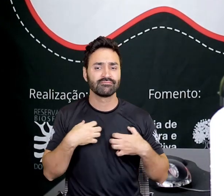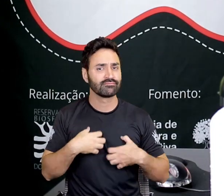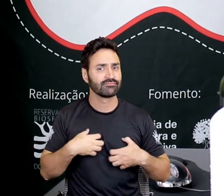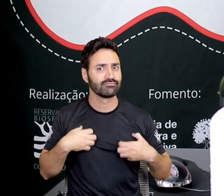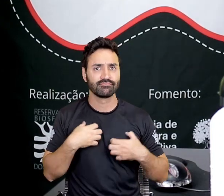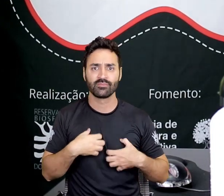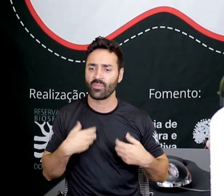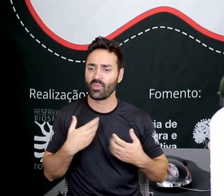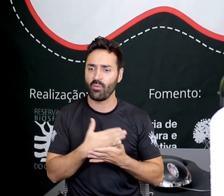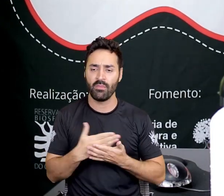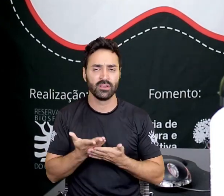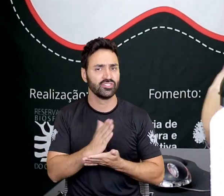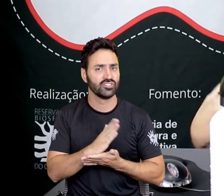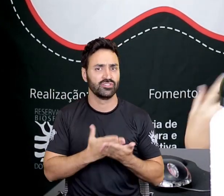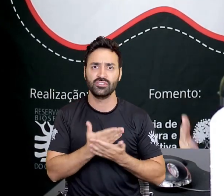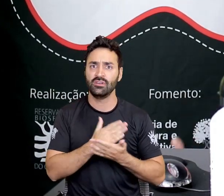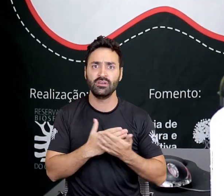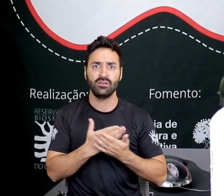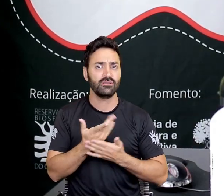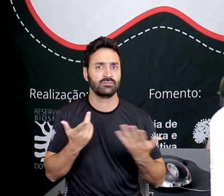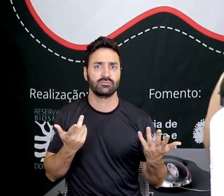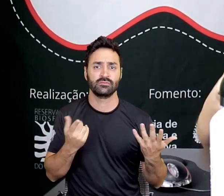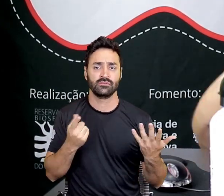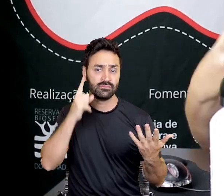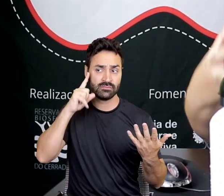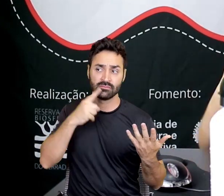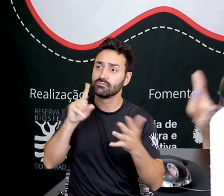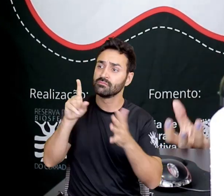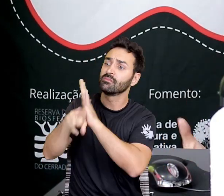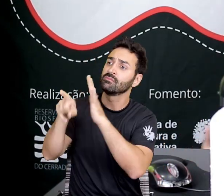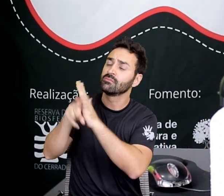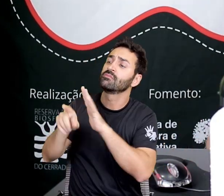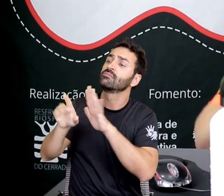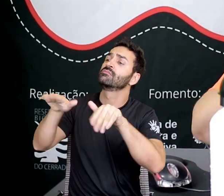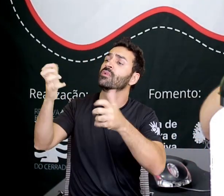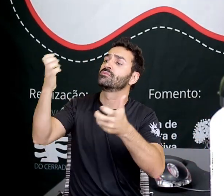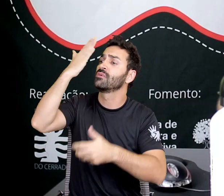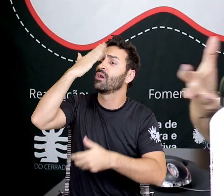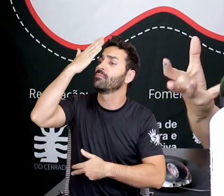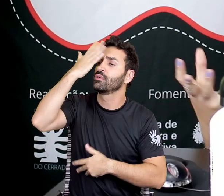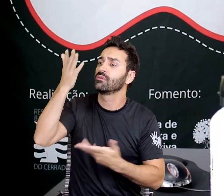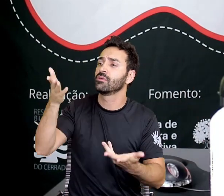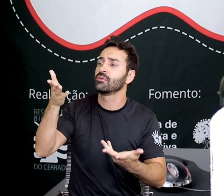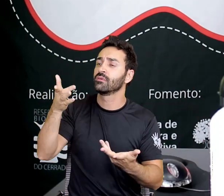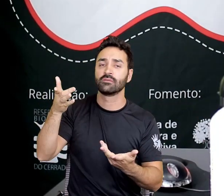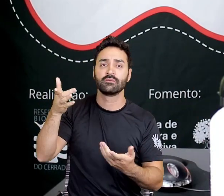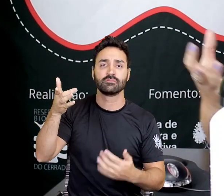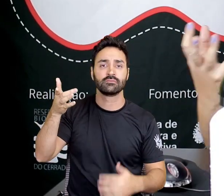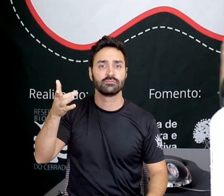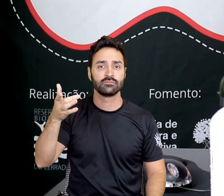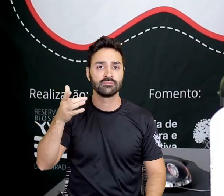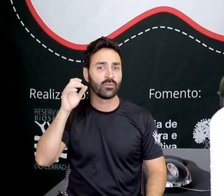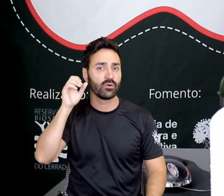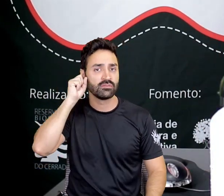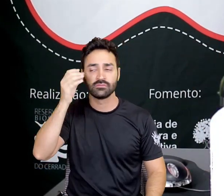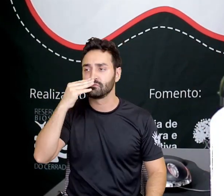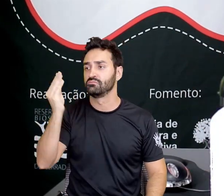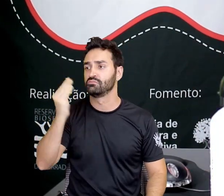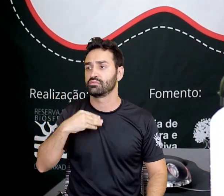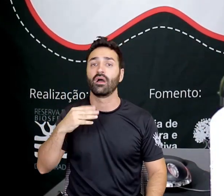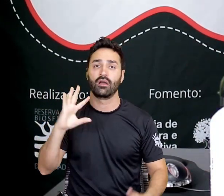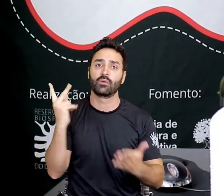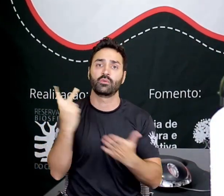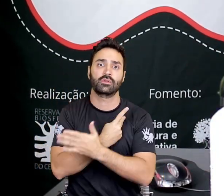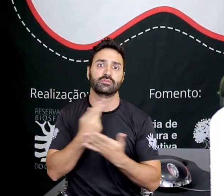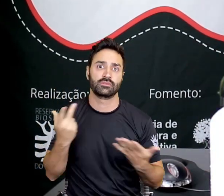intolerância. A pessoa fica chateada porque ela também quer estar a par daquela situação, ela quer entender o que está se passando, o que está acontecendo.